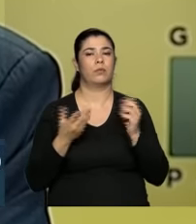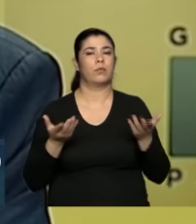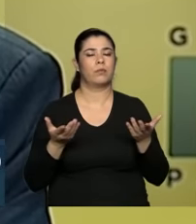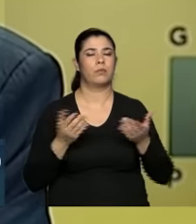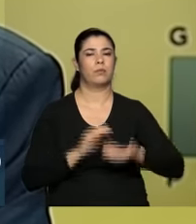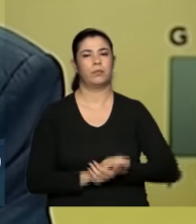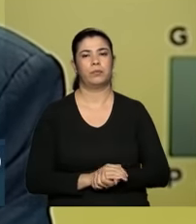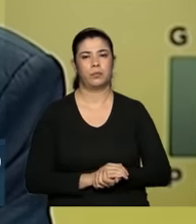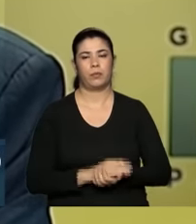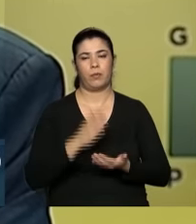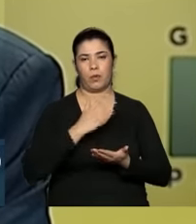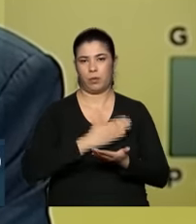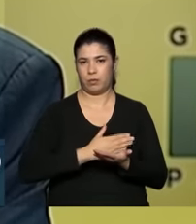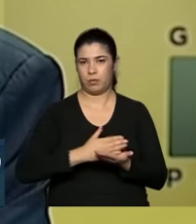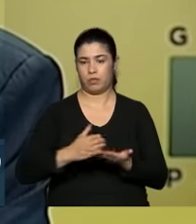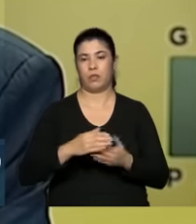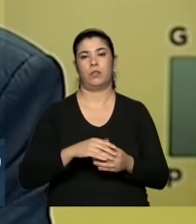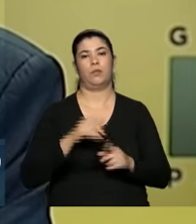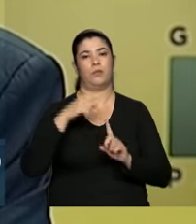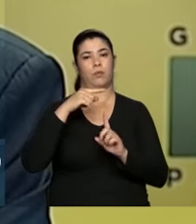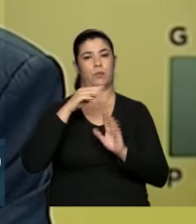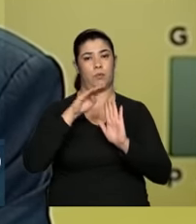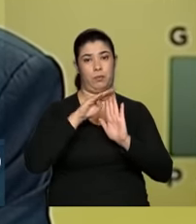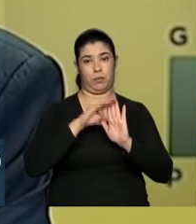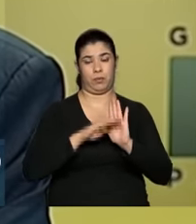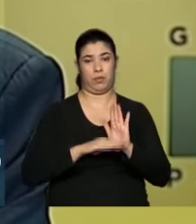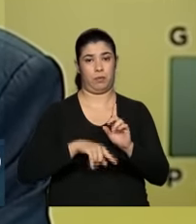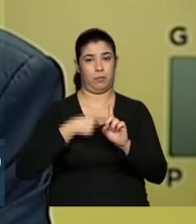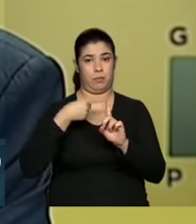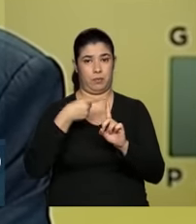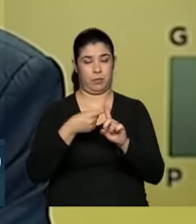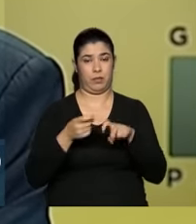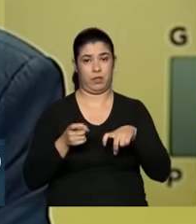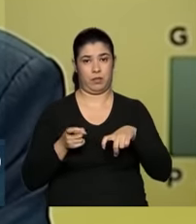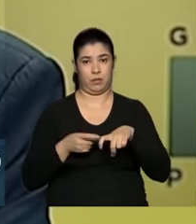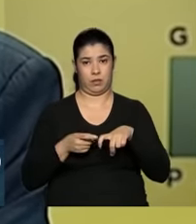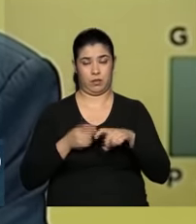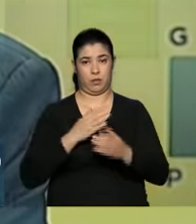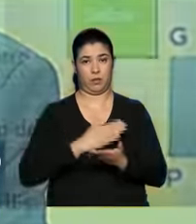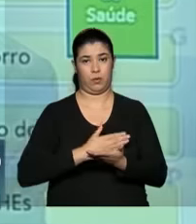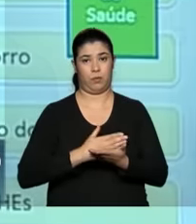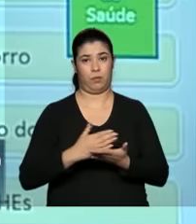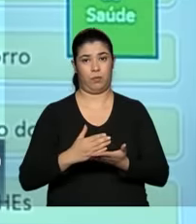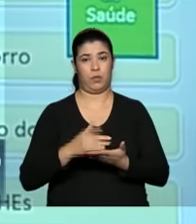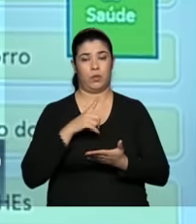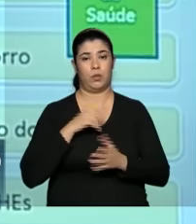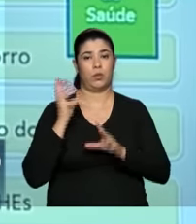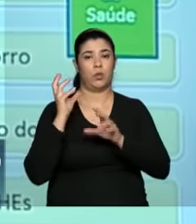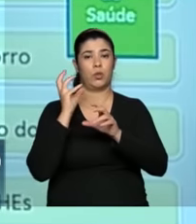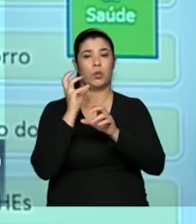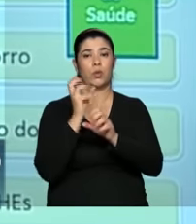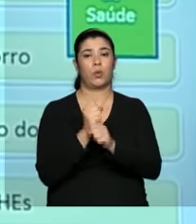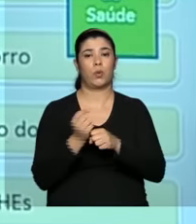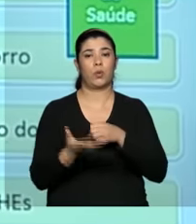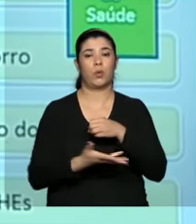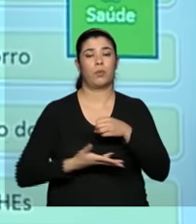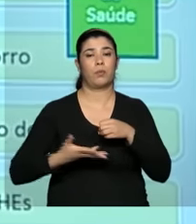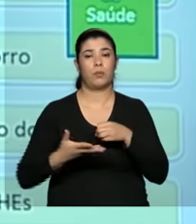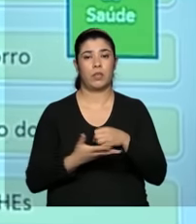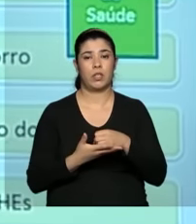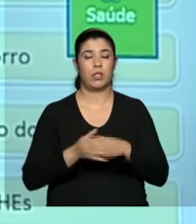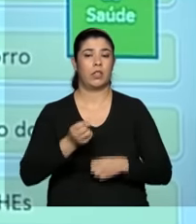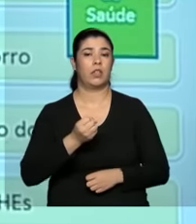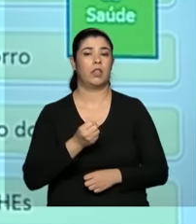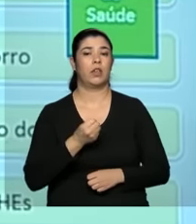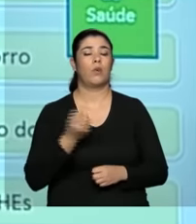a partir do Mais Médicos, nós começamos a exigir como nota mínima para abrir um curso de medicina o conceito